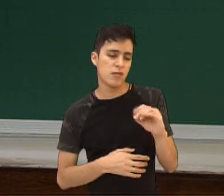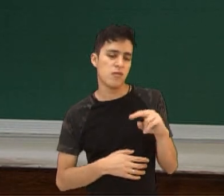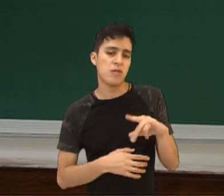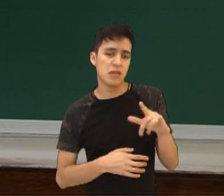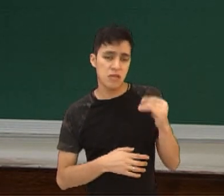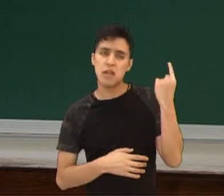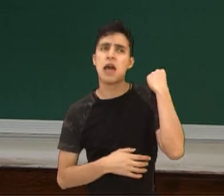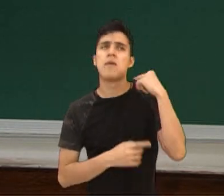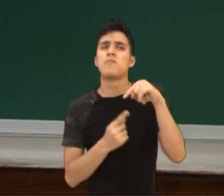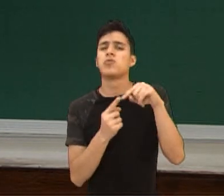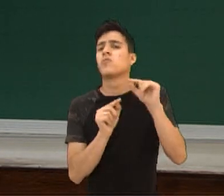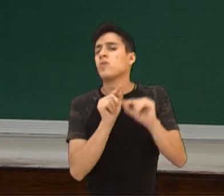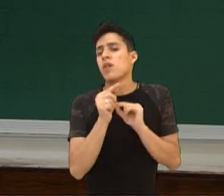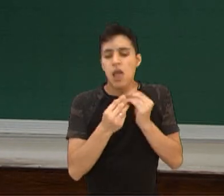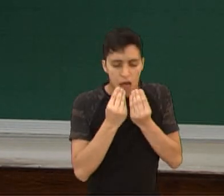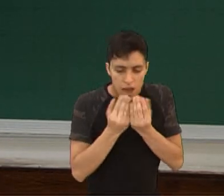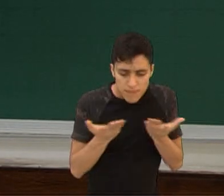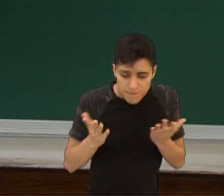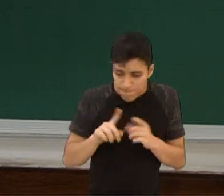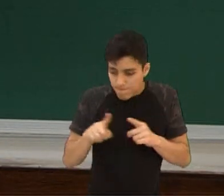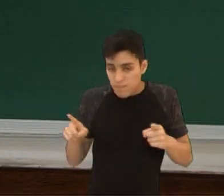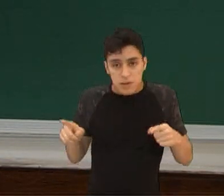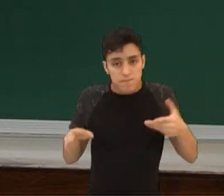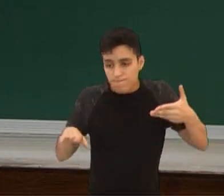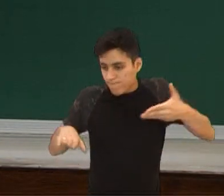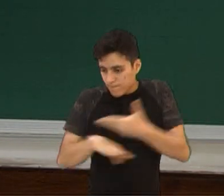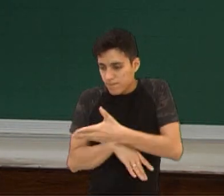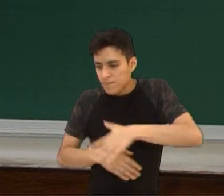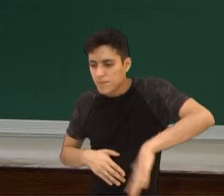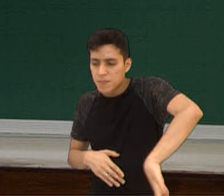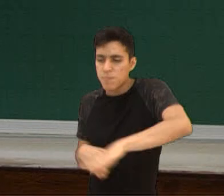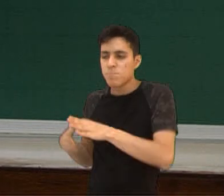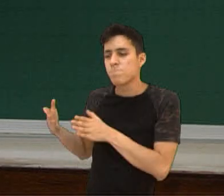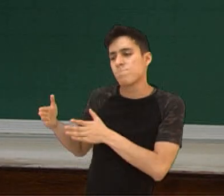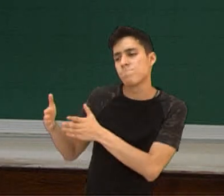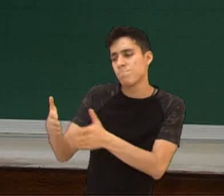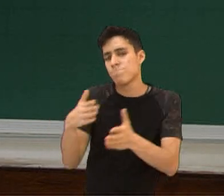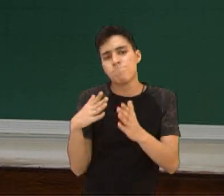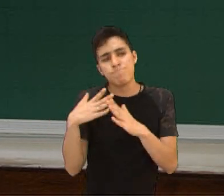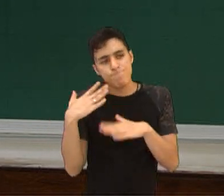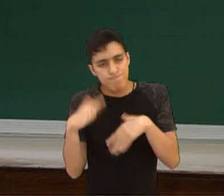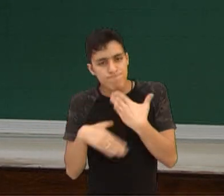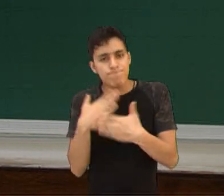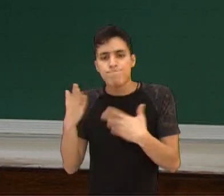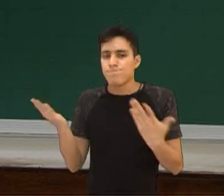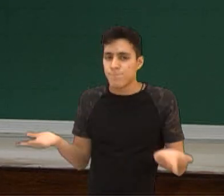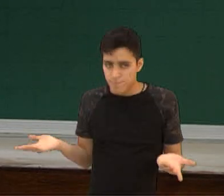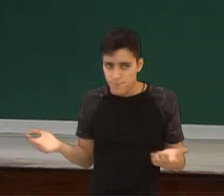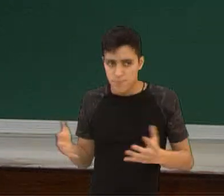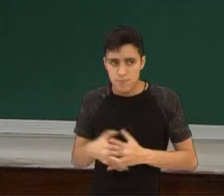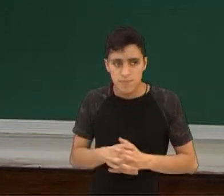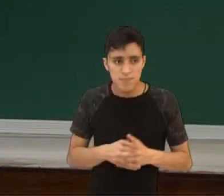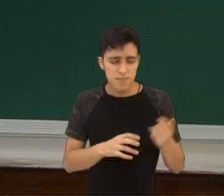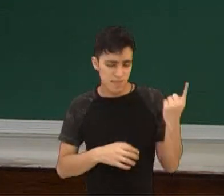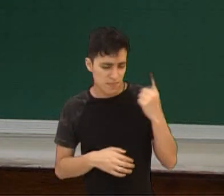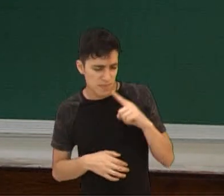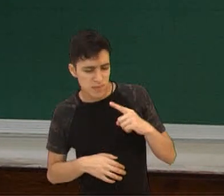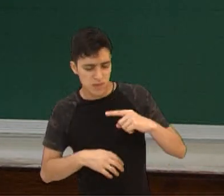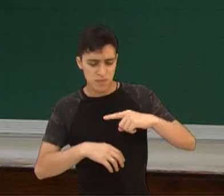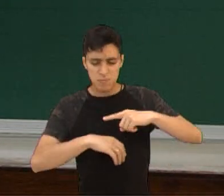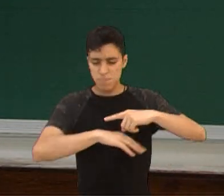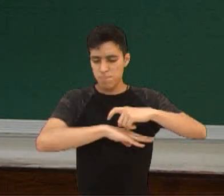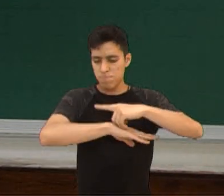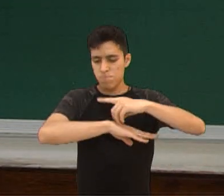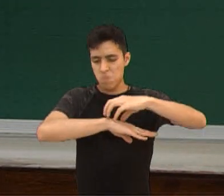fins alimentares e que acabou invadindo esse ecossistema, né, concorrendo com as espécies de lá. E ainda o caramujo africano,